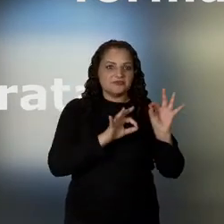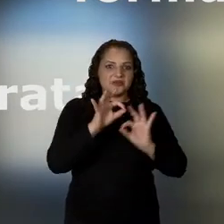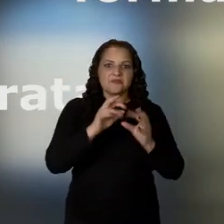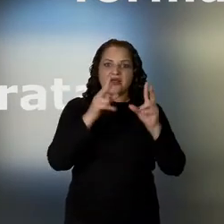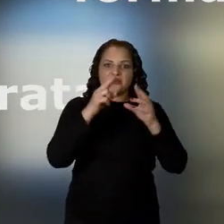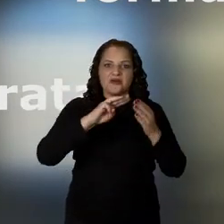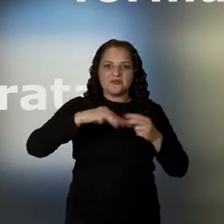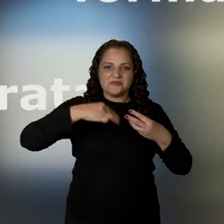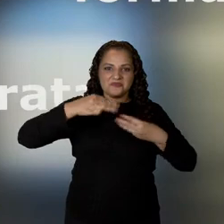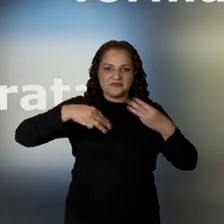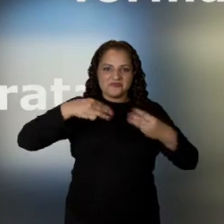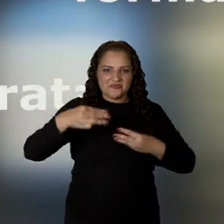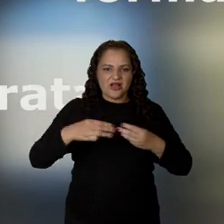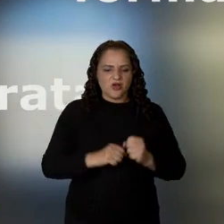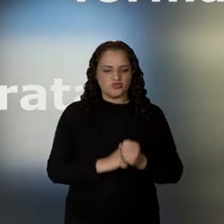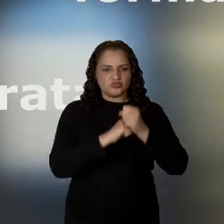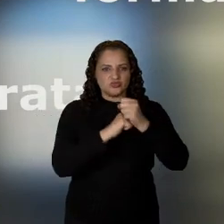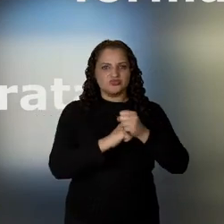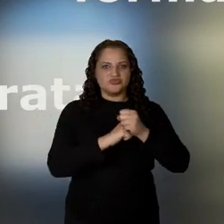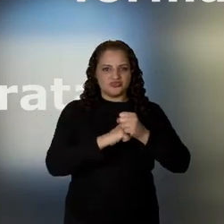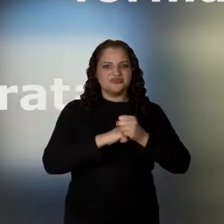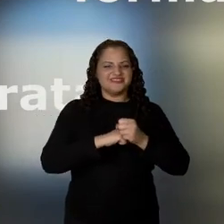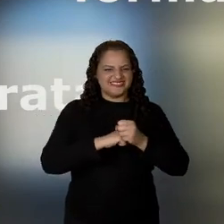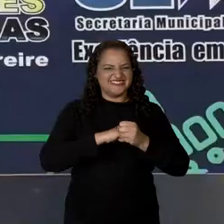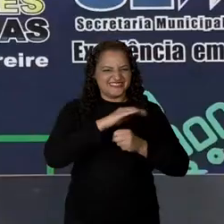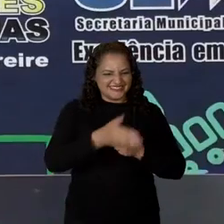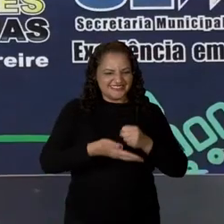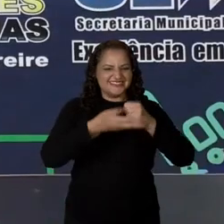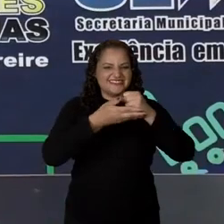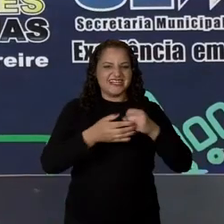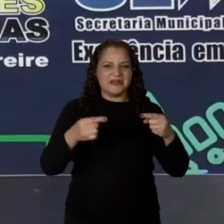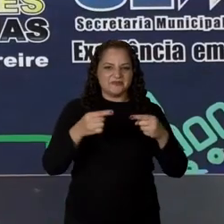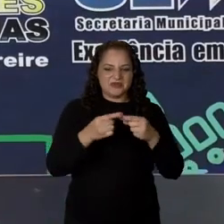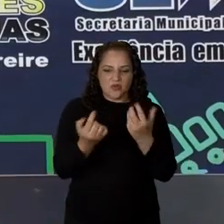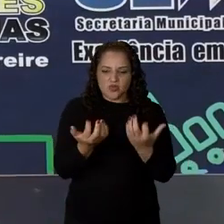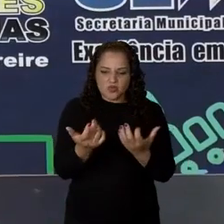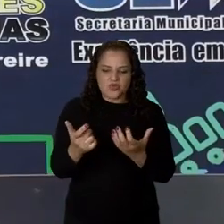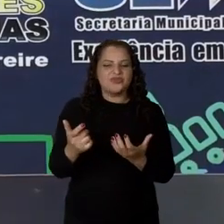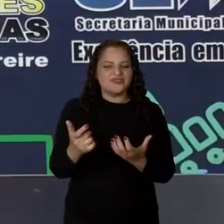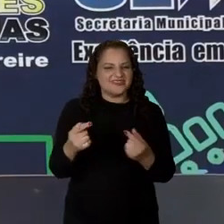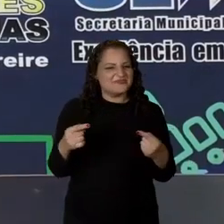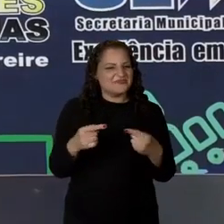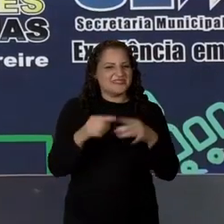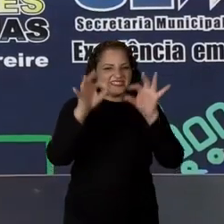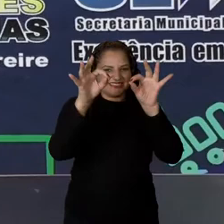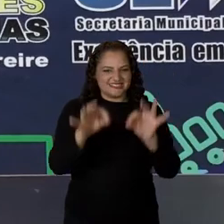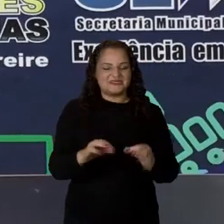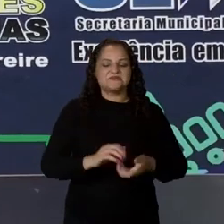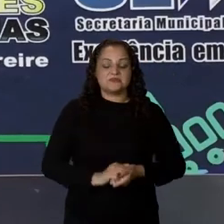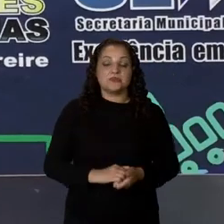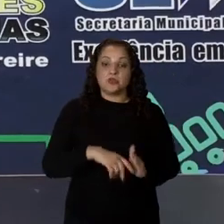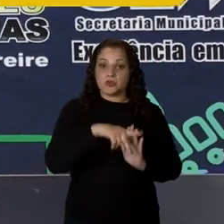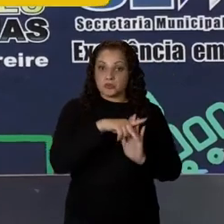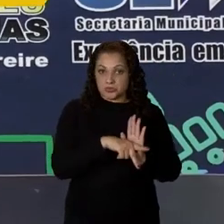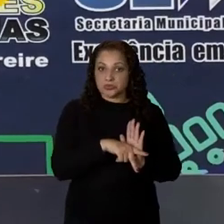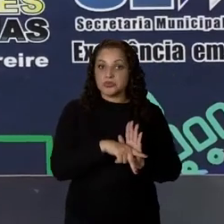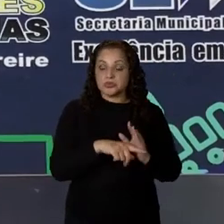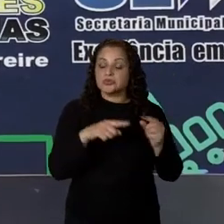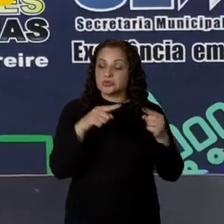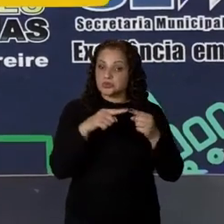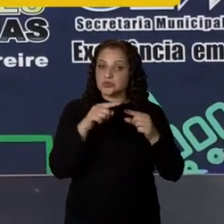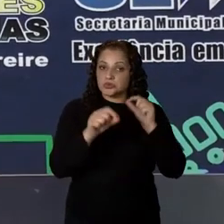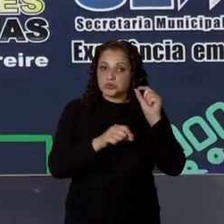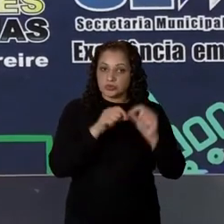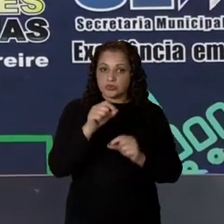preparar tudo isso de forma sustentável? É disso que o fogão híbrido se trata. O projeto aborda 3 ODS, dentre as quais estão